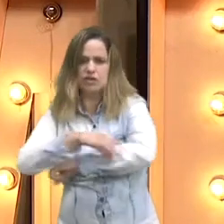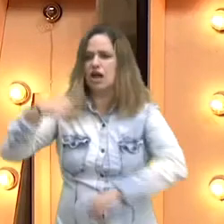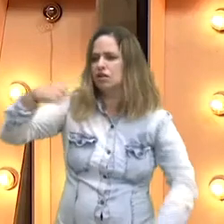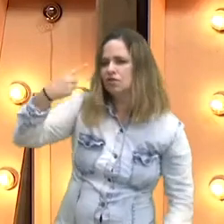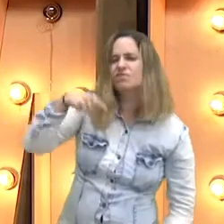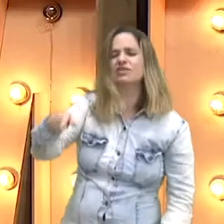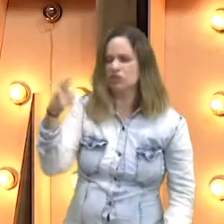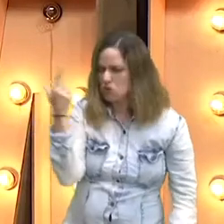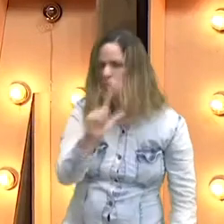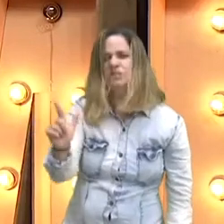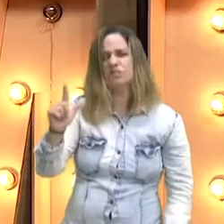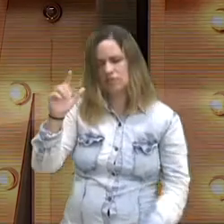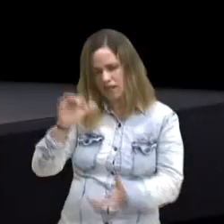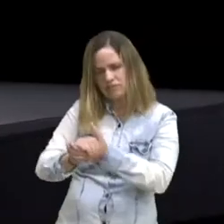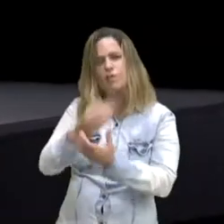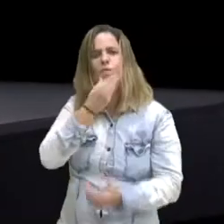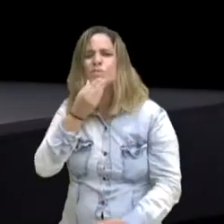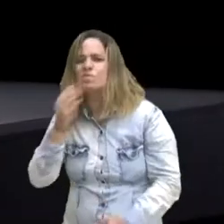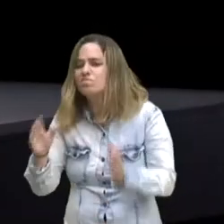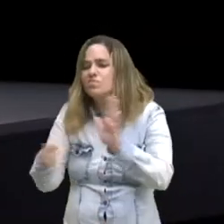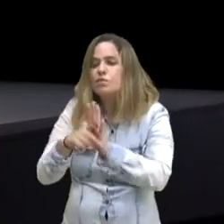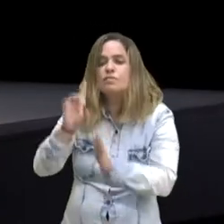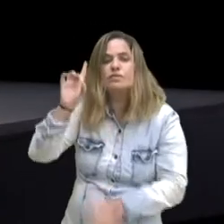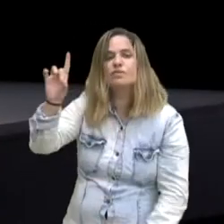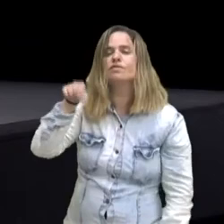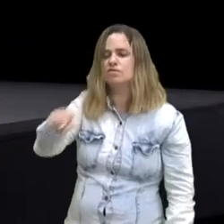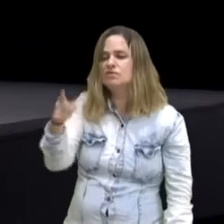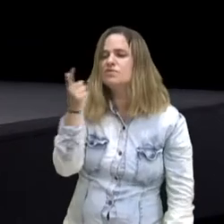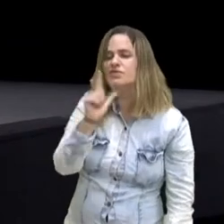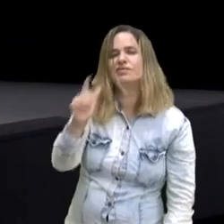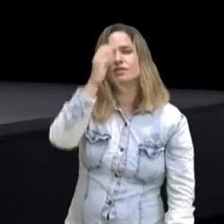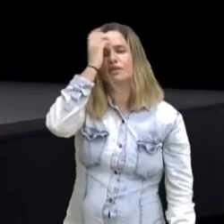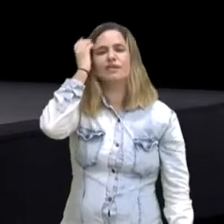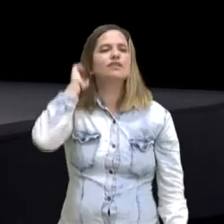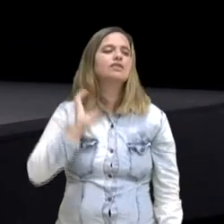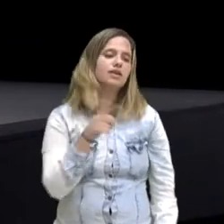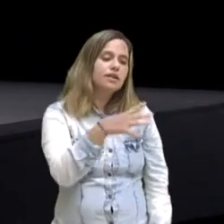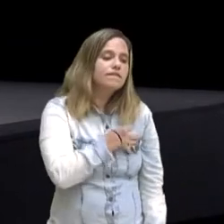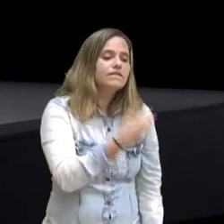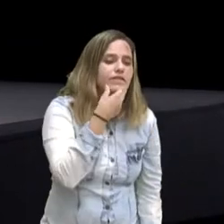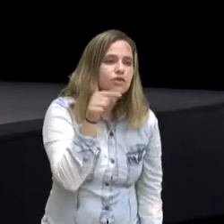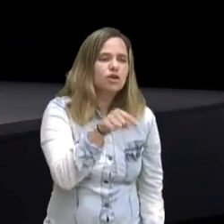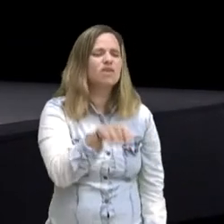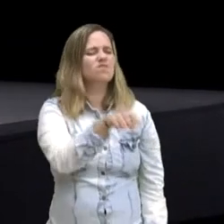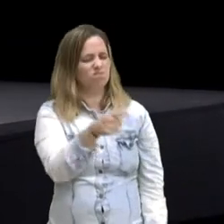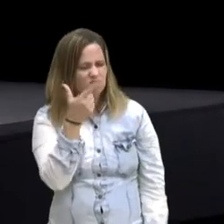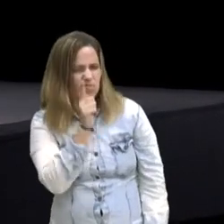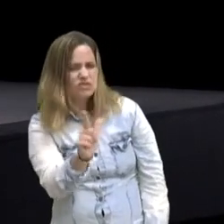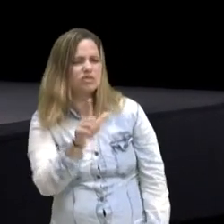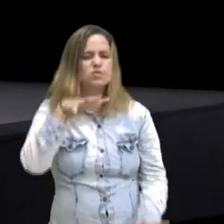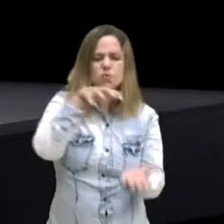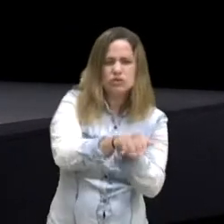você vai casar com um homem de Deus, um homem bom. Filho, você vai ser um conquistador, um vencedor. É assim que a